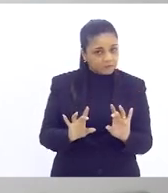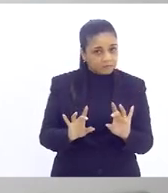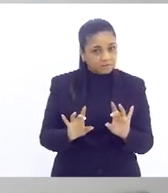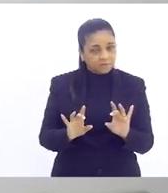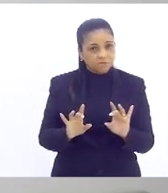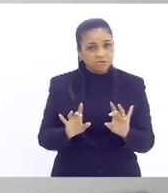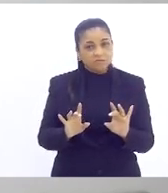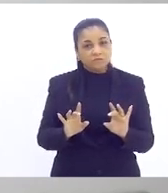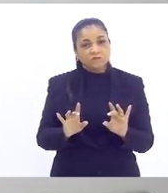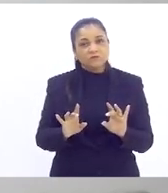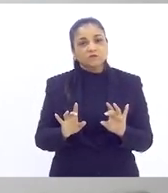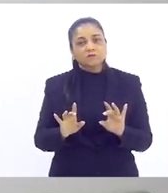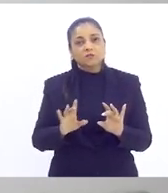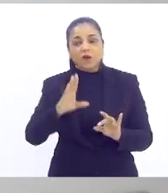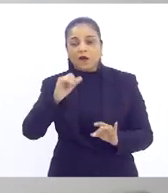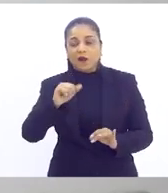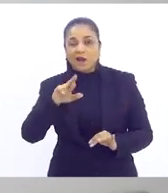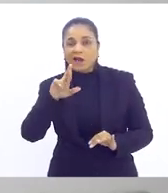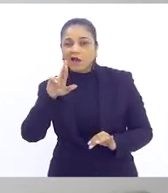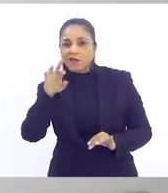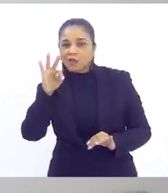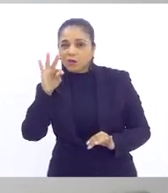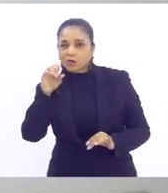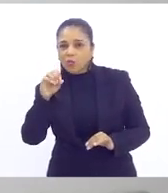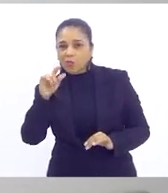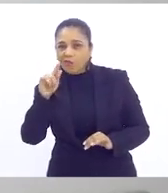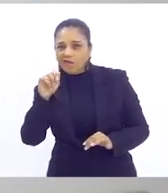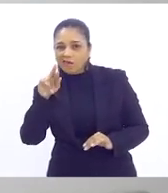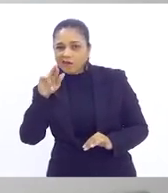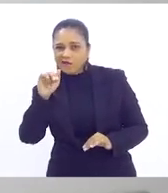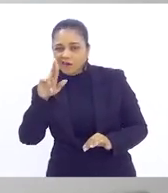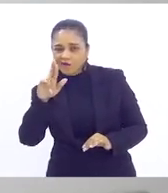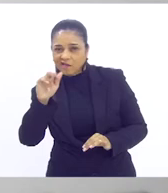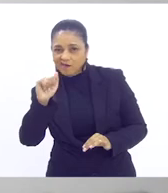o cartógrafo e o geógrafo